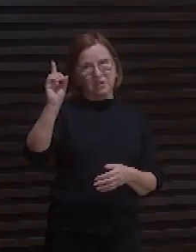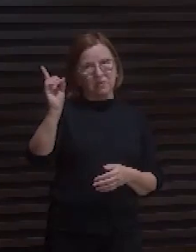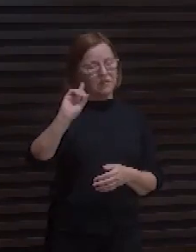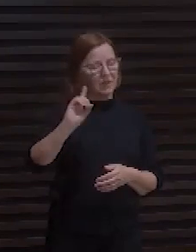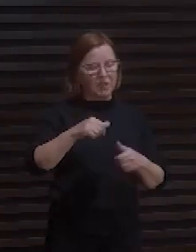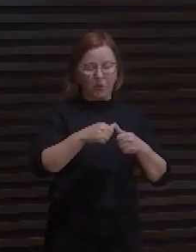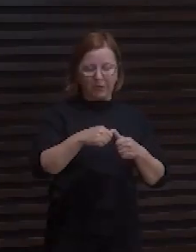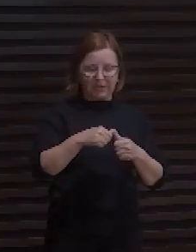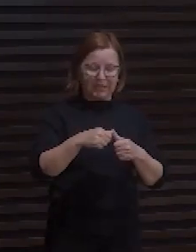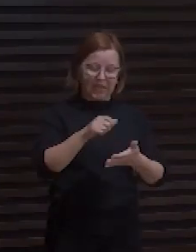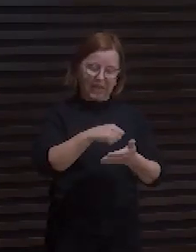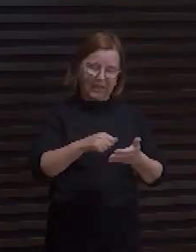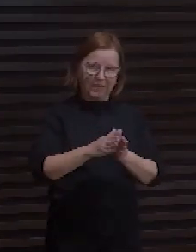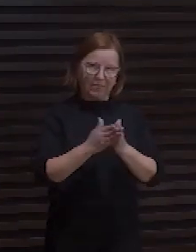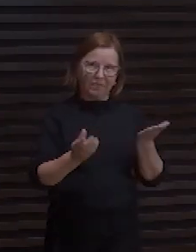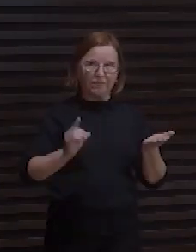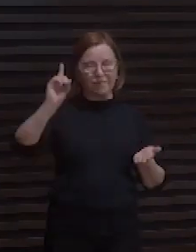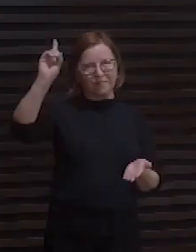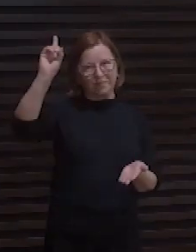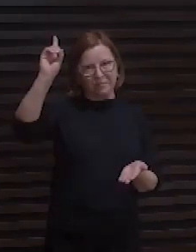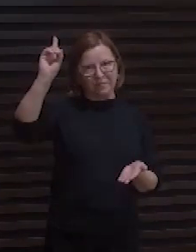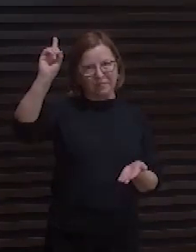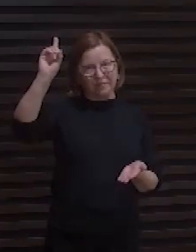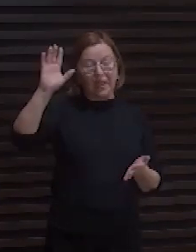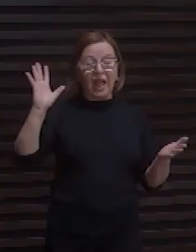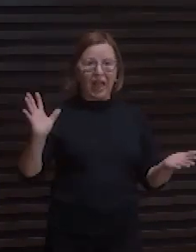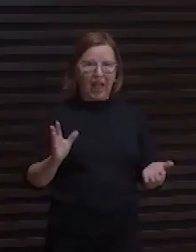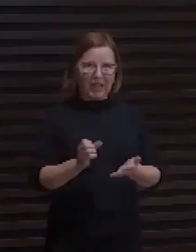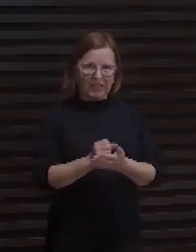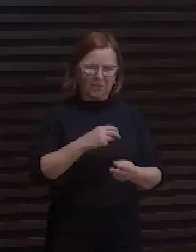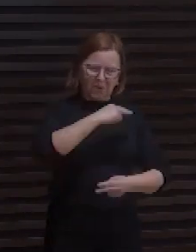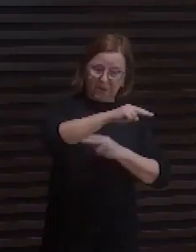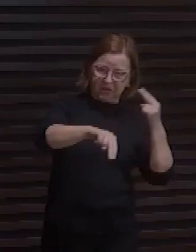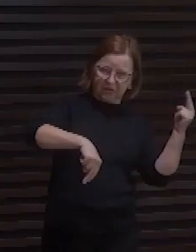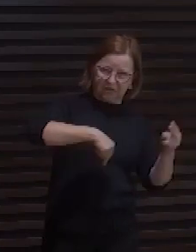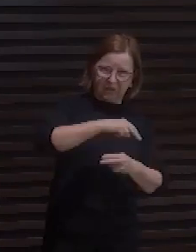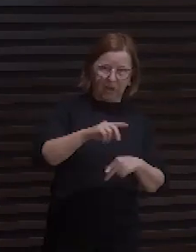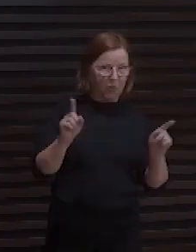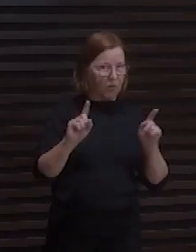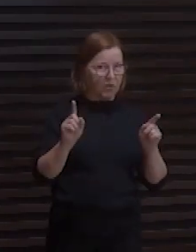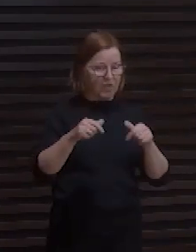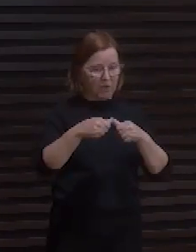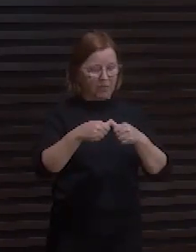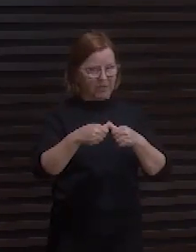nas Escrituras. A salvação universal é algo que não é